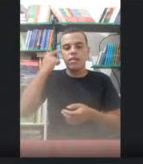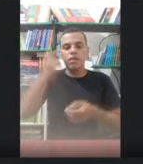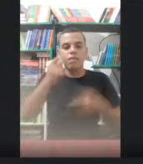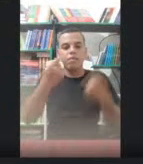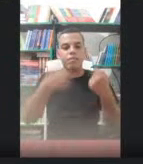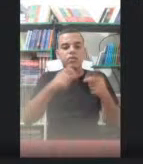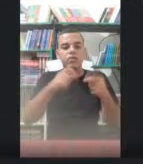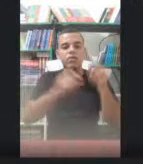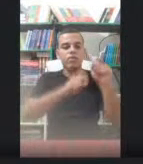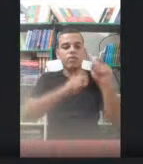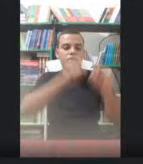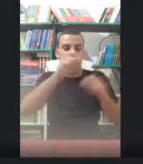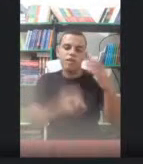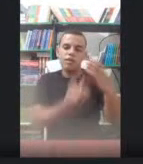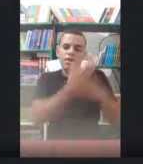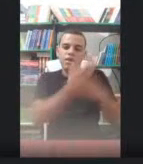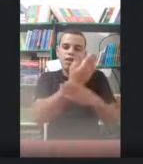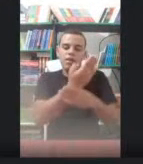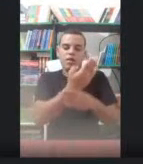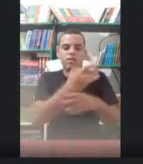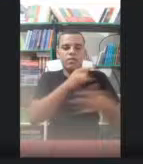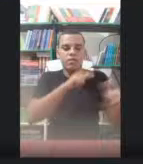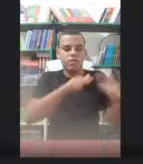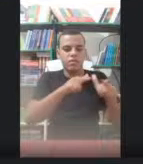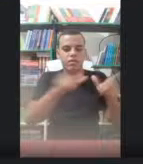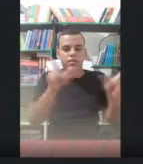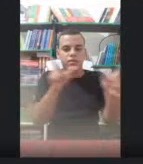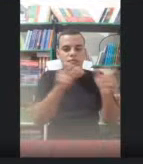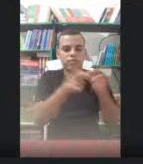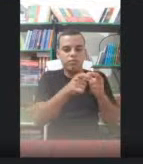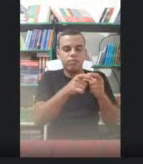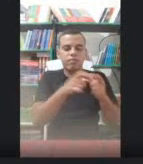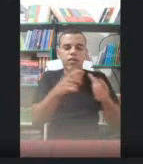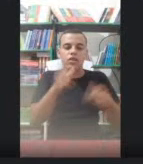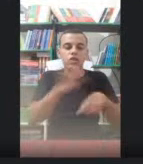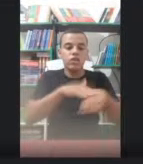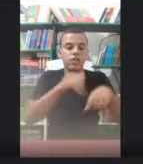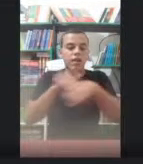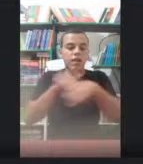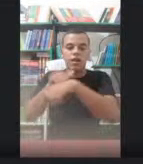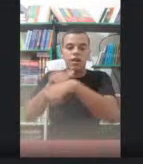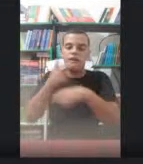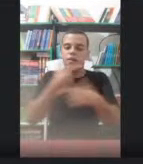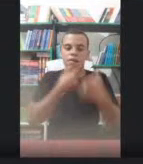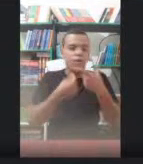equipe articulou junto ao SESC Senat, né, de